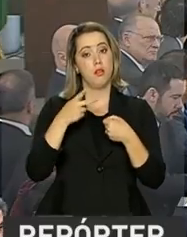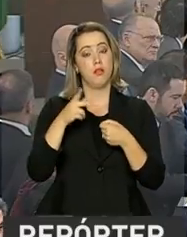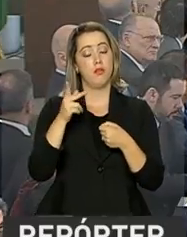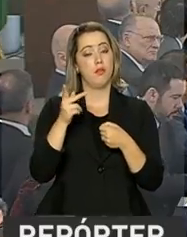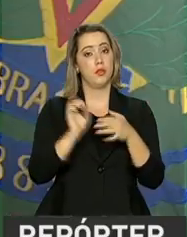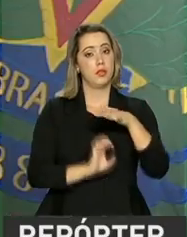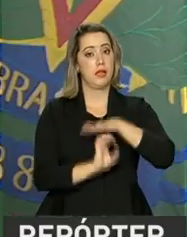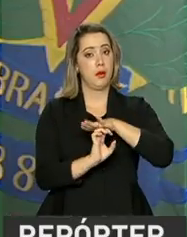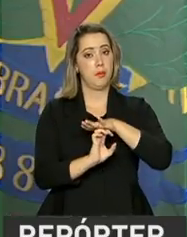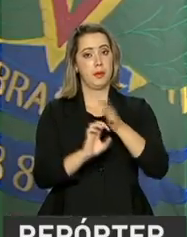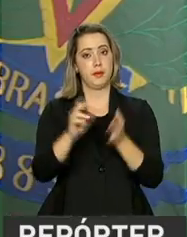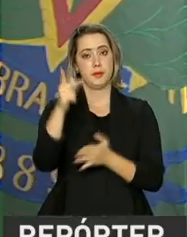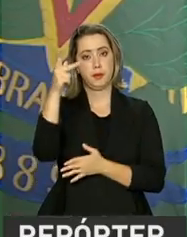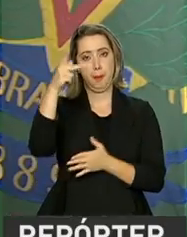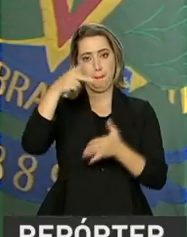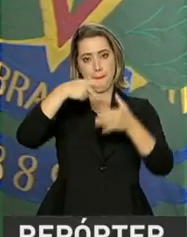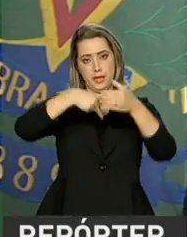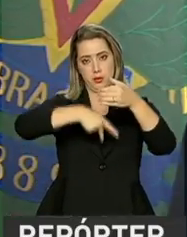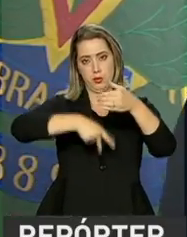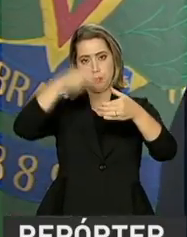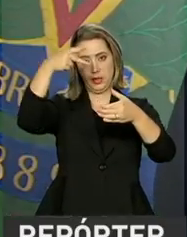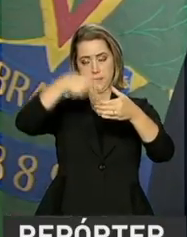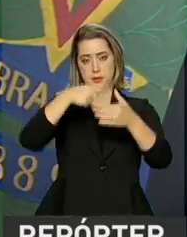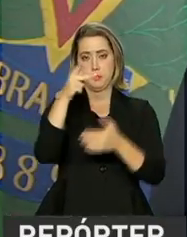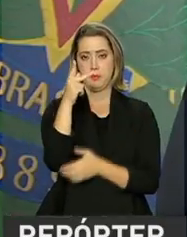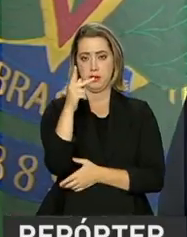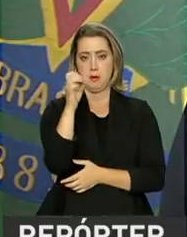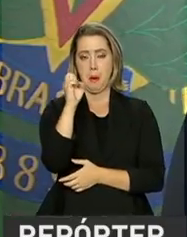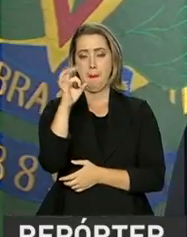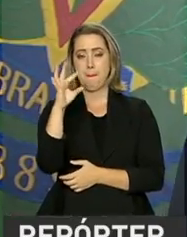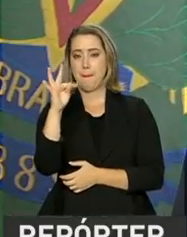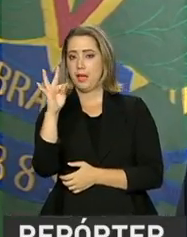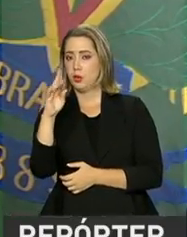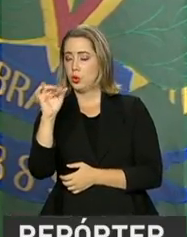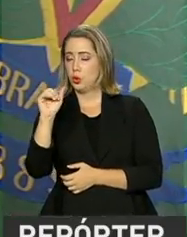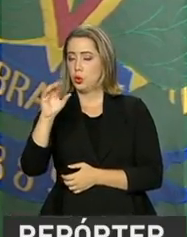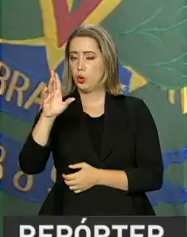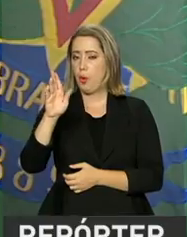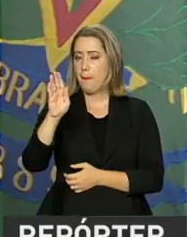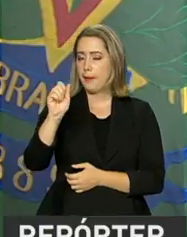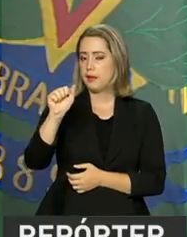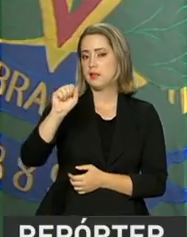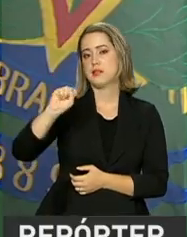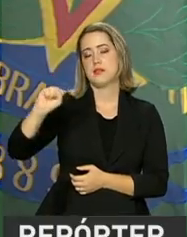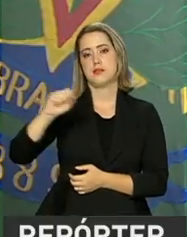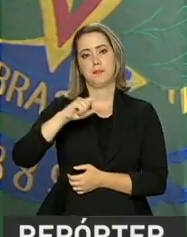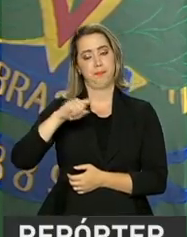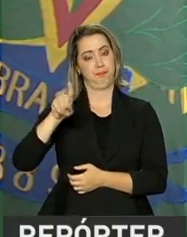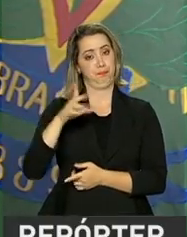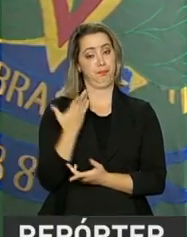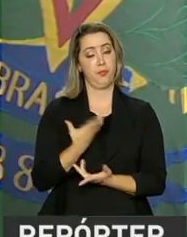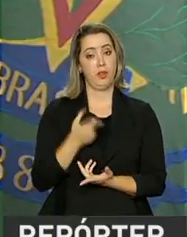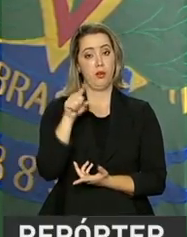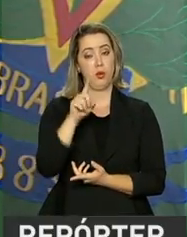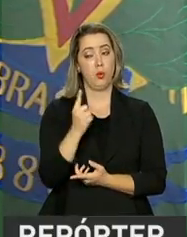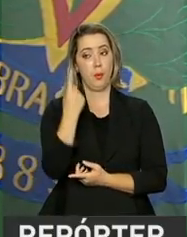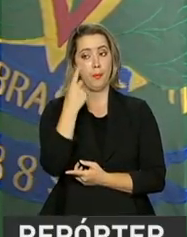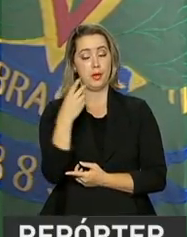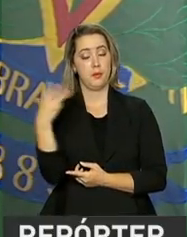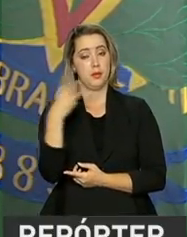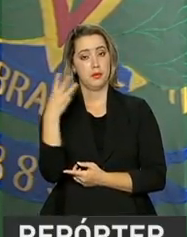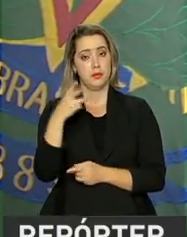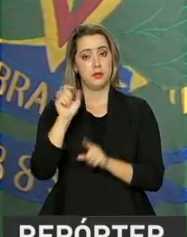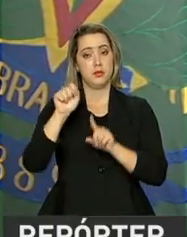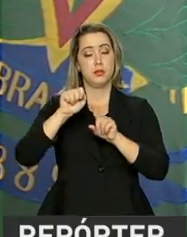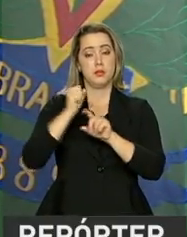petrobras a petrobras no primeiro trimestre do ano pelo parente obteve um lucro